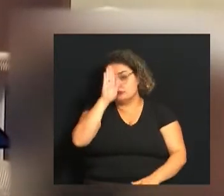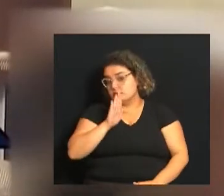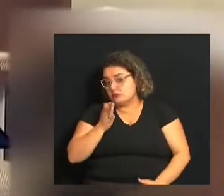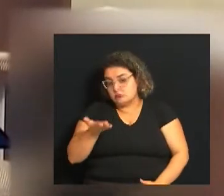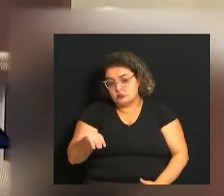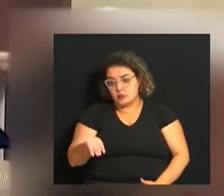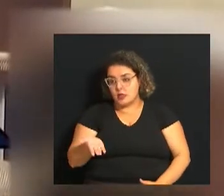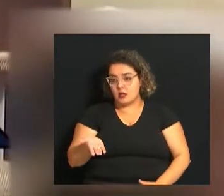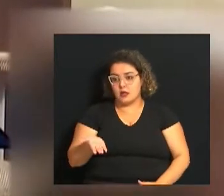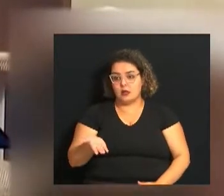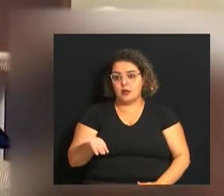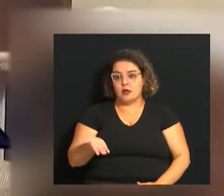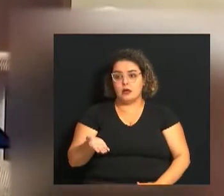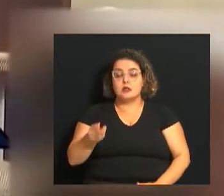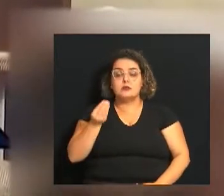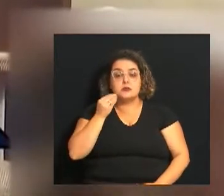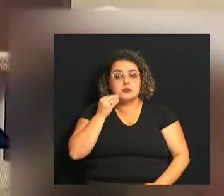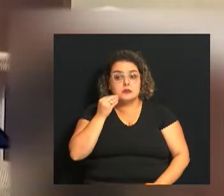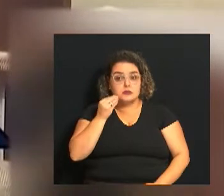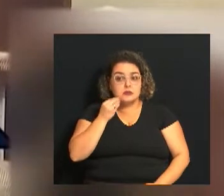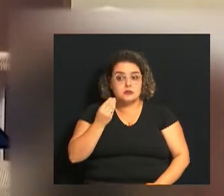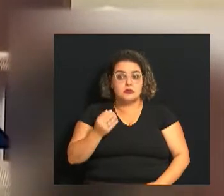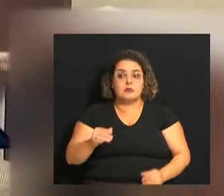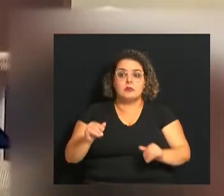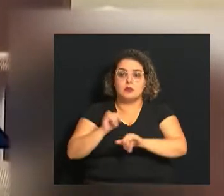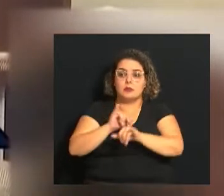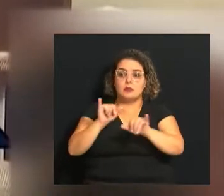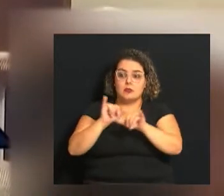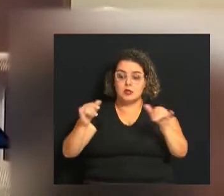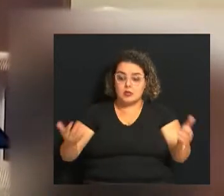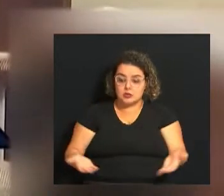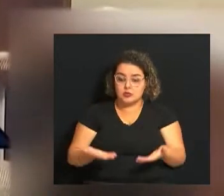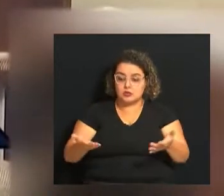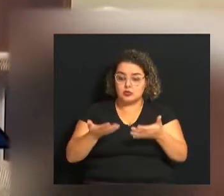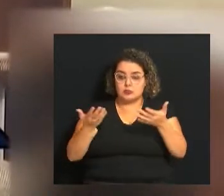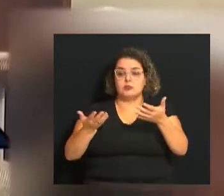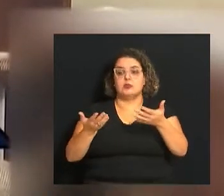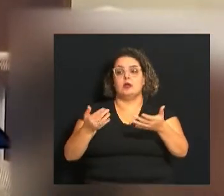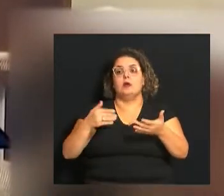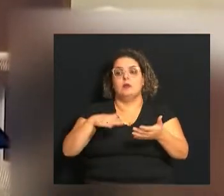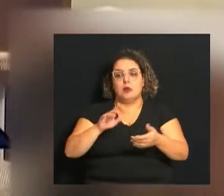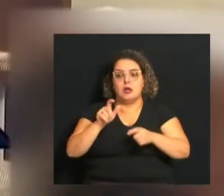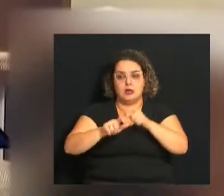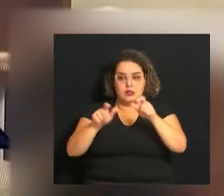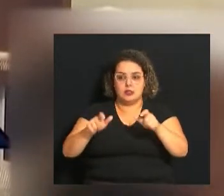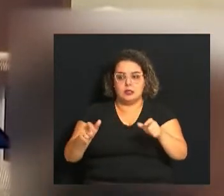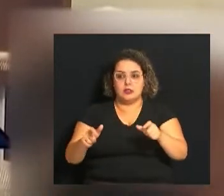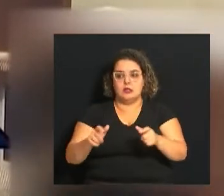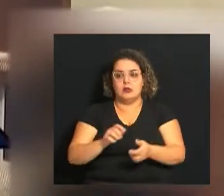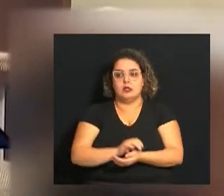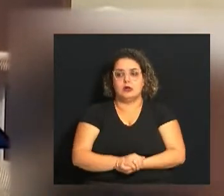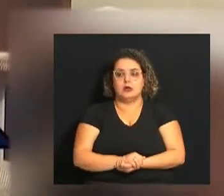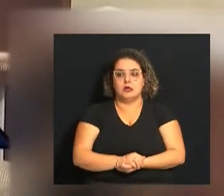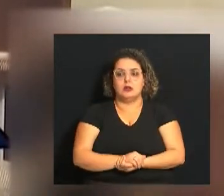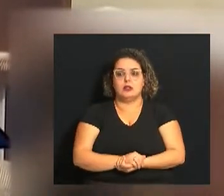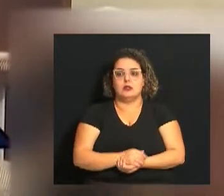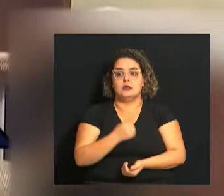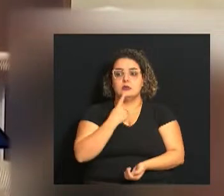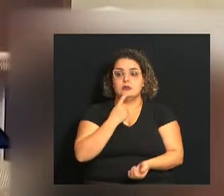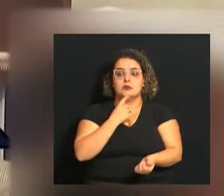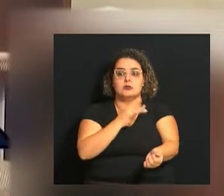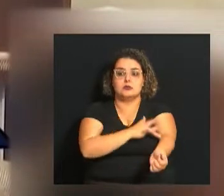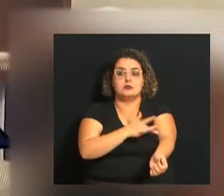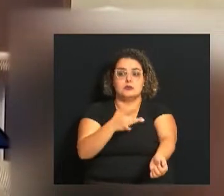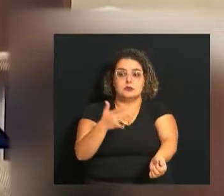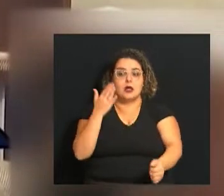Basicamente é tentar fomentar, tentar estimular mais cada vez as pessoas a doarem sangue. A gente